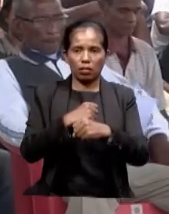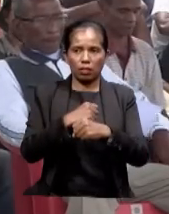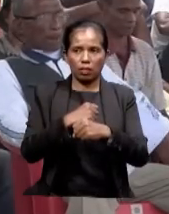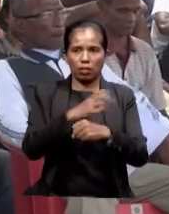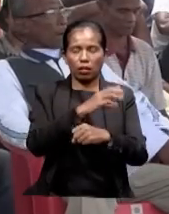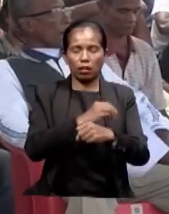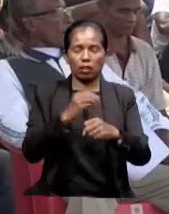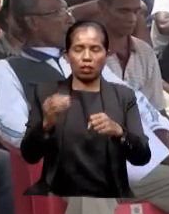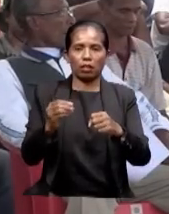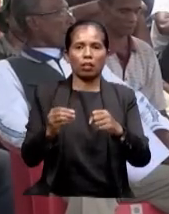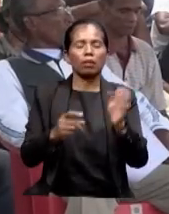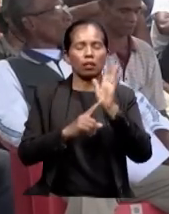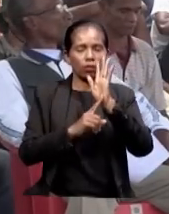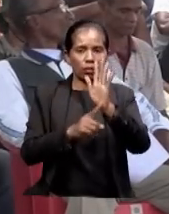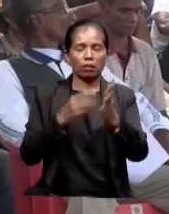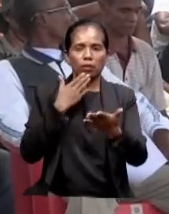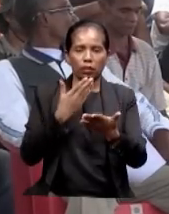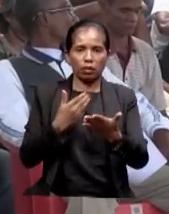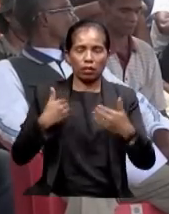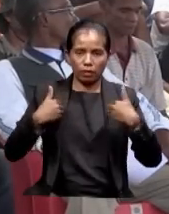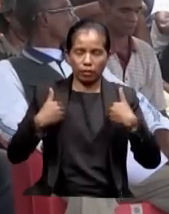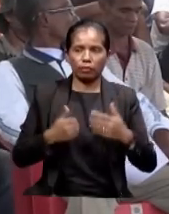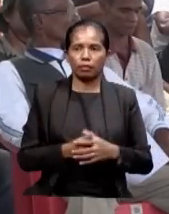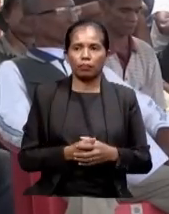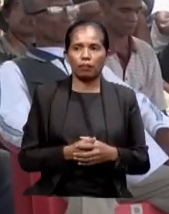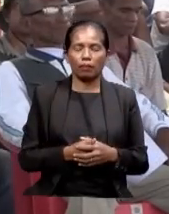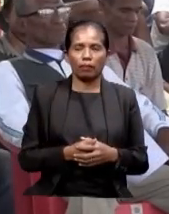factos nebe ia. E junta,